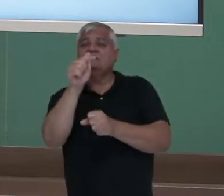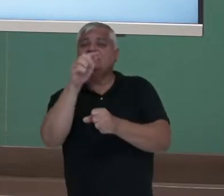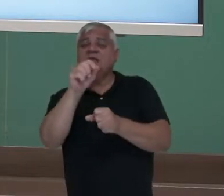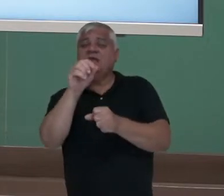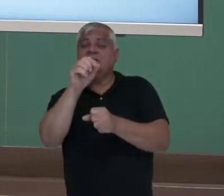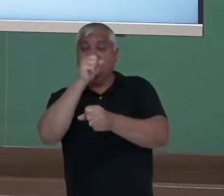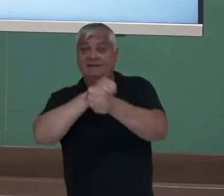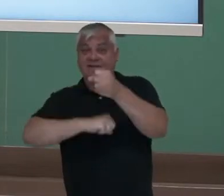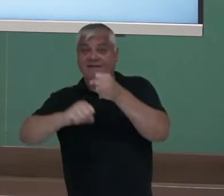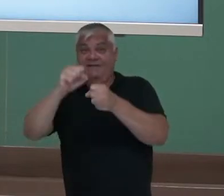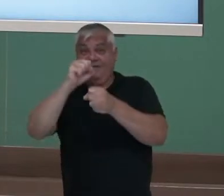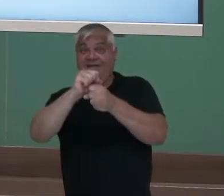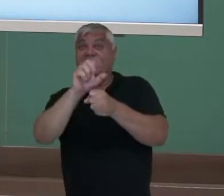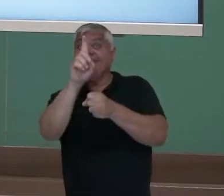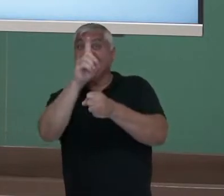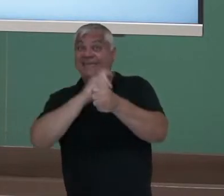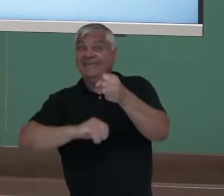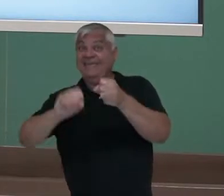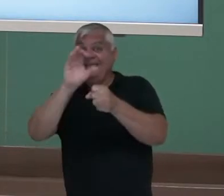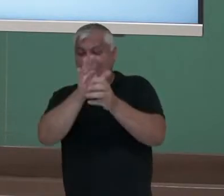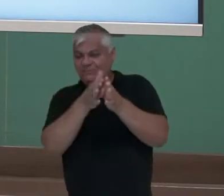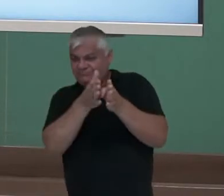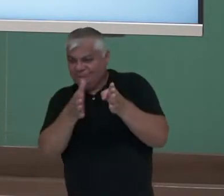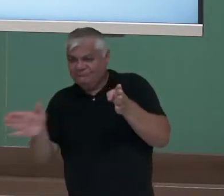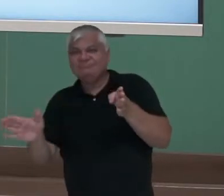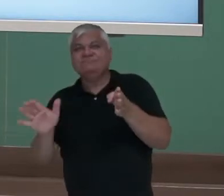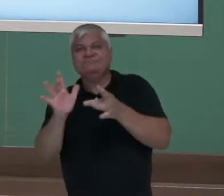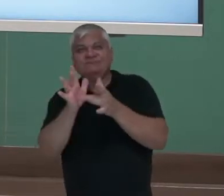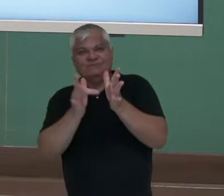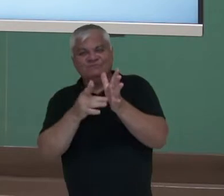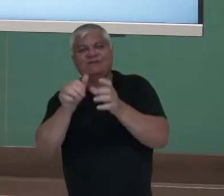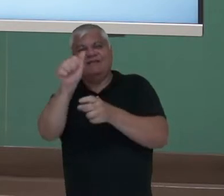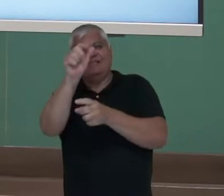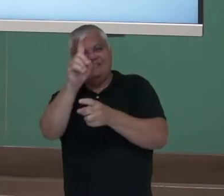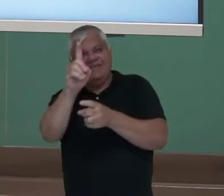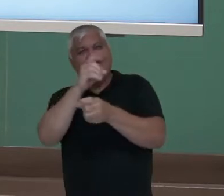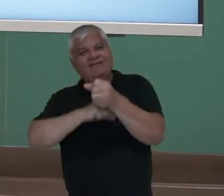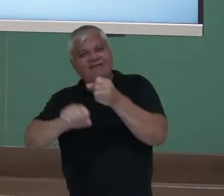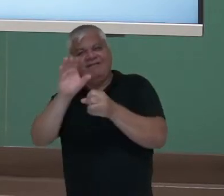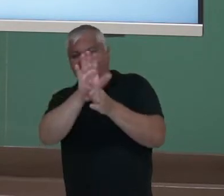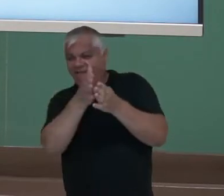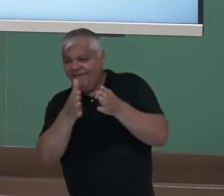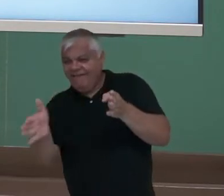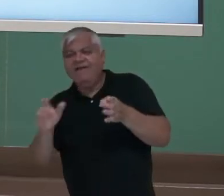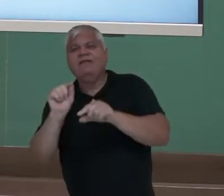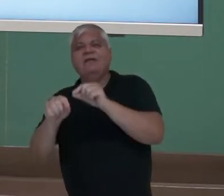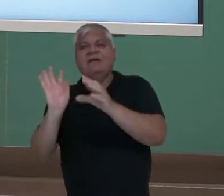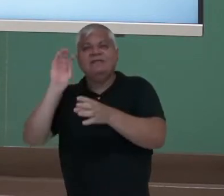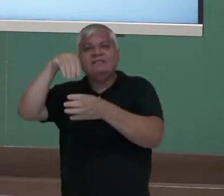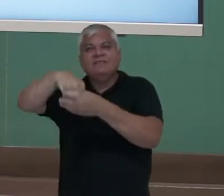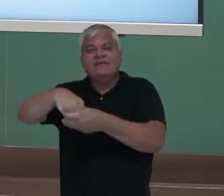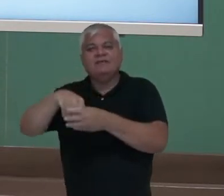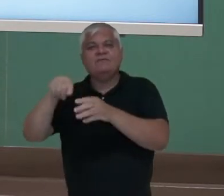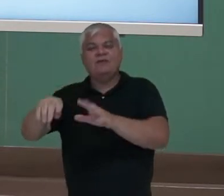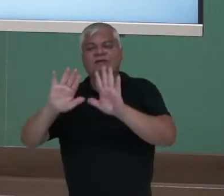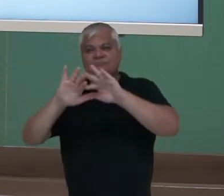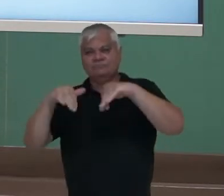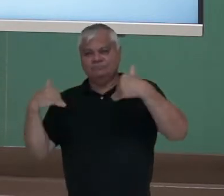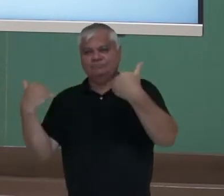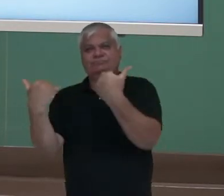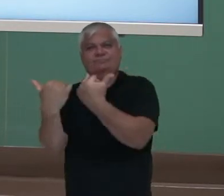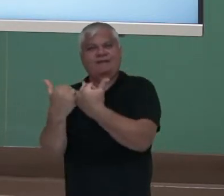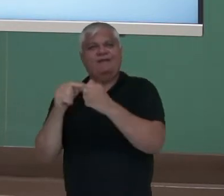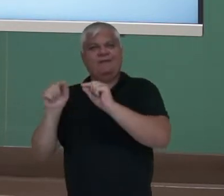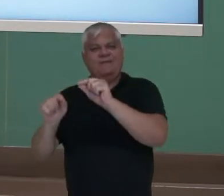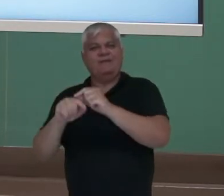né? Nos governos dos imperadores Vespasiano e Tito. E foi dentro do Coliseu, desse anfiteatro,